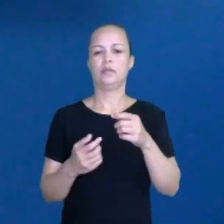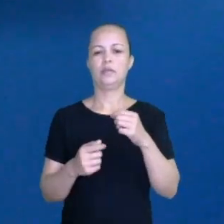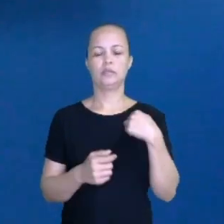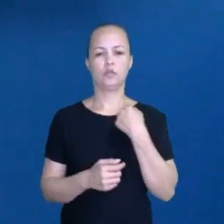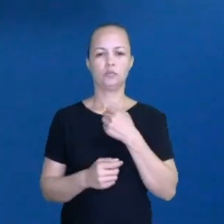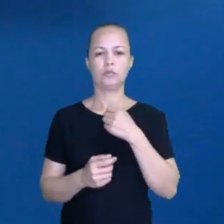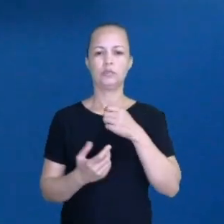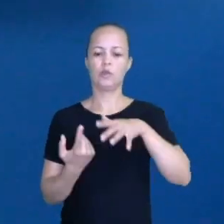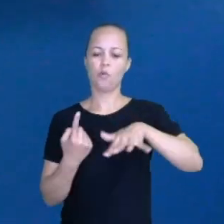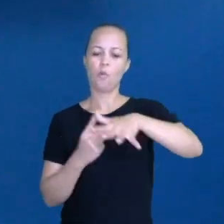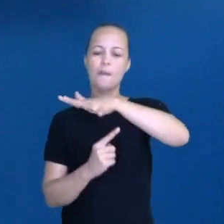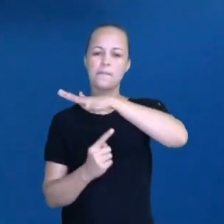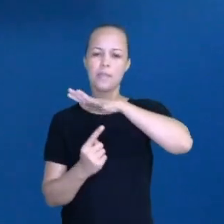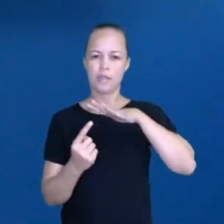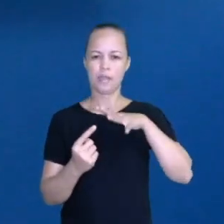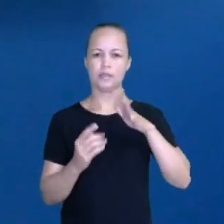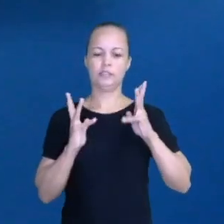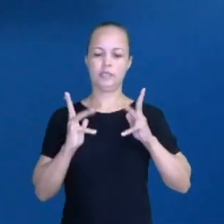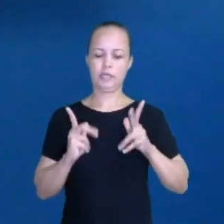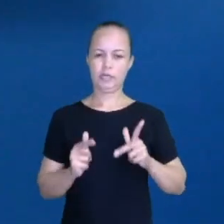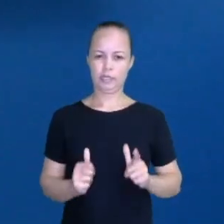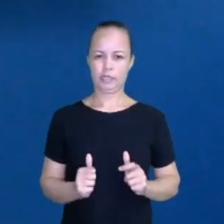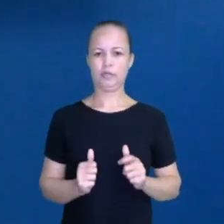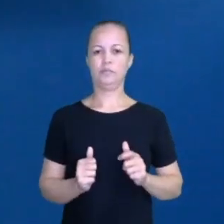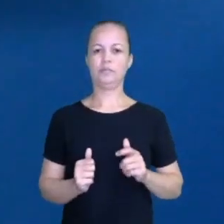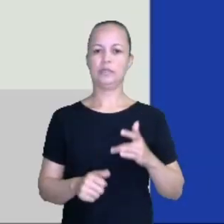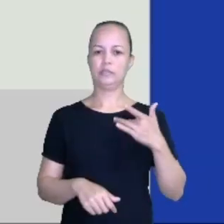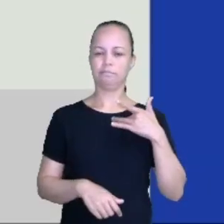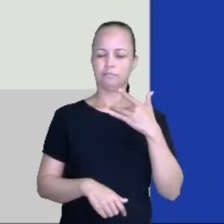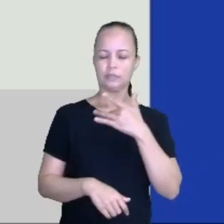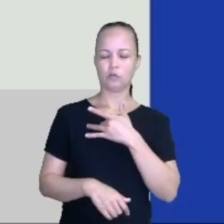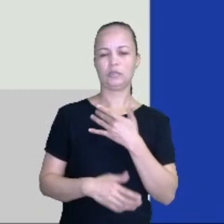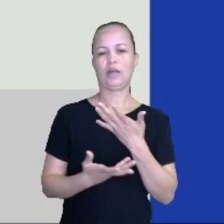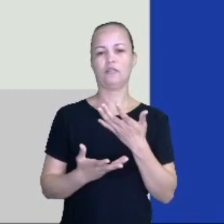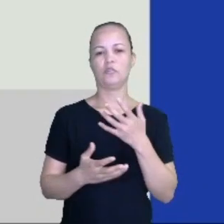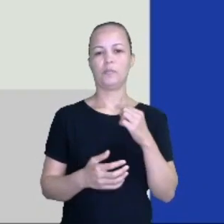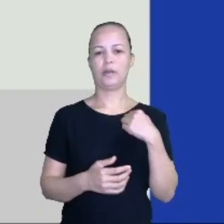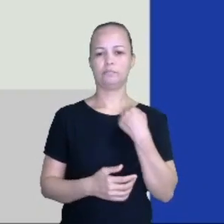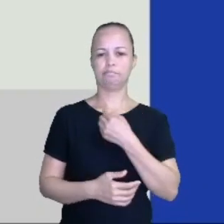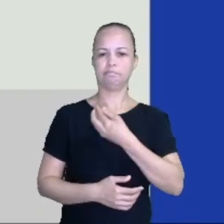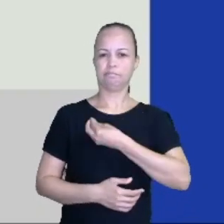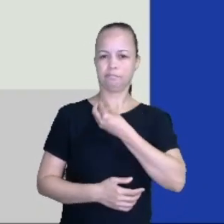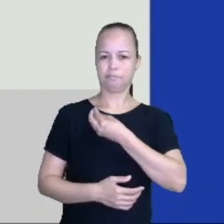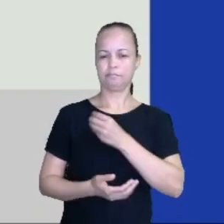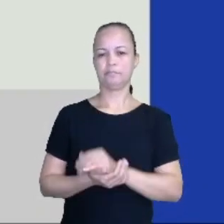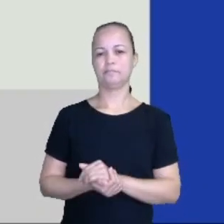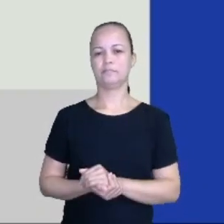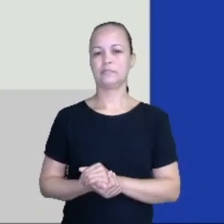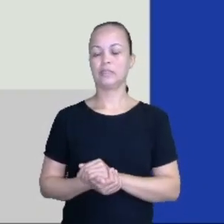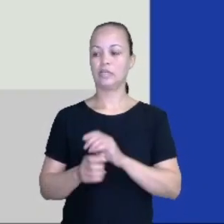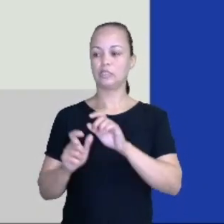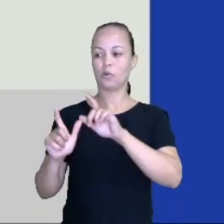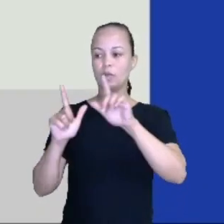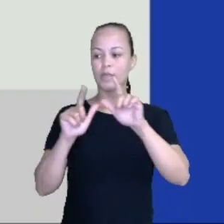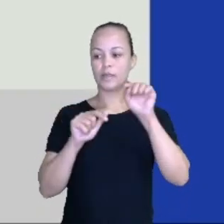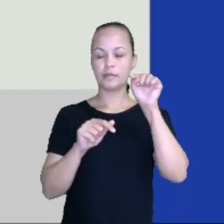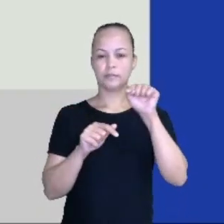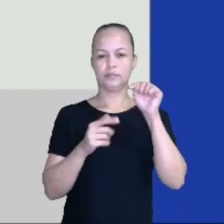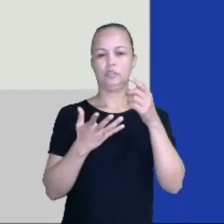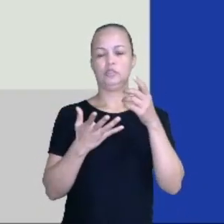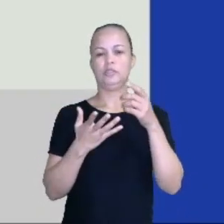ambiente mais limpo e mais saudável em nossas vidas. Olha para cá. Esses resíduos aí que eu falei para vocês, dos